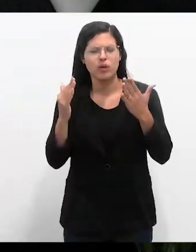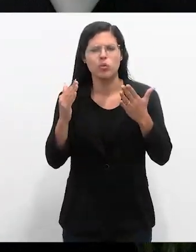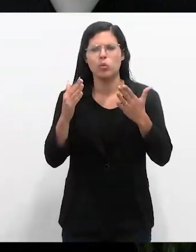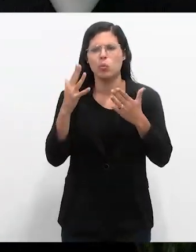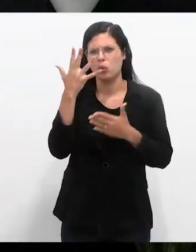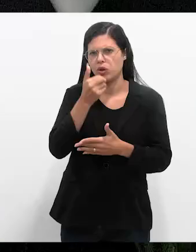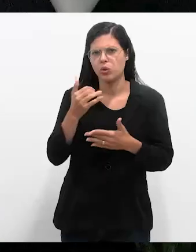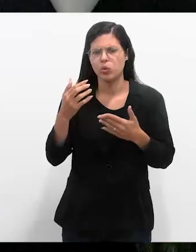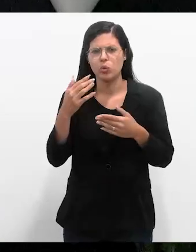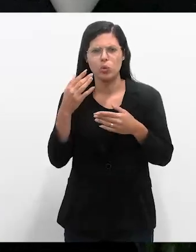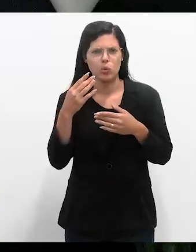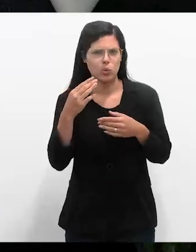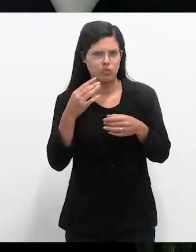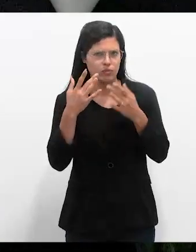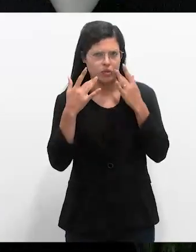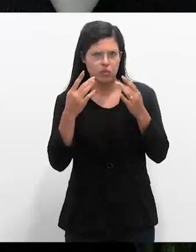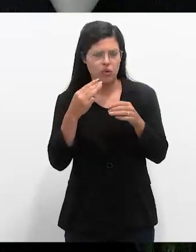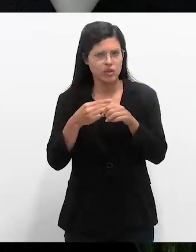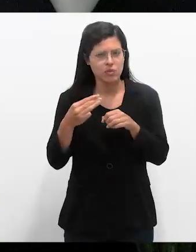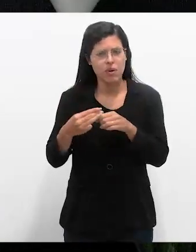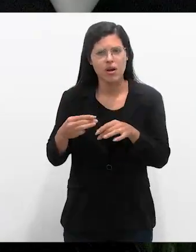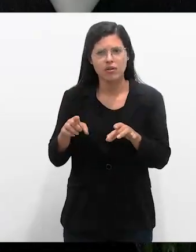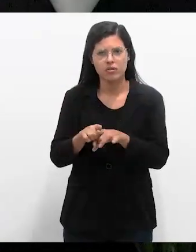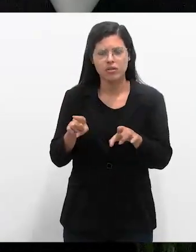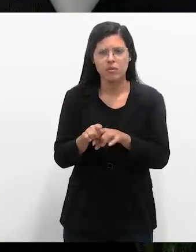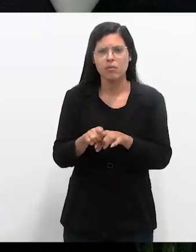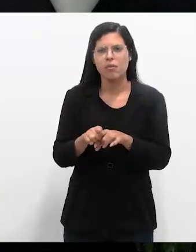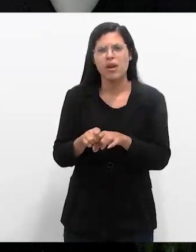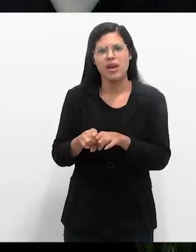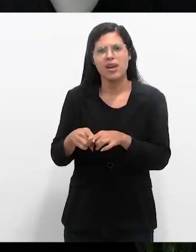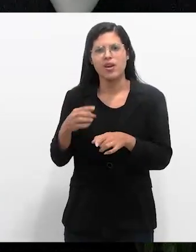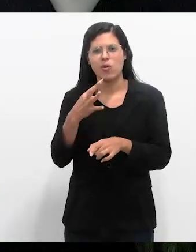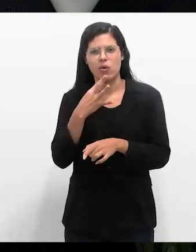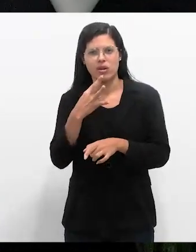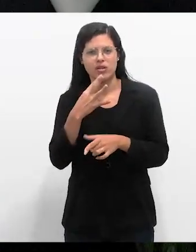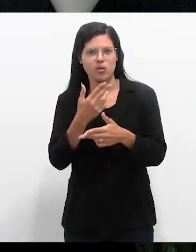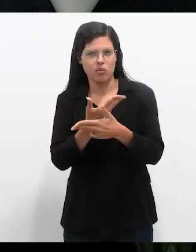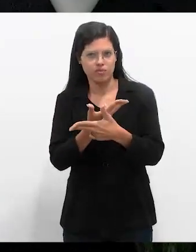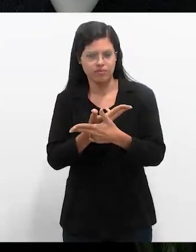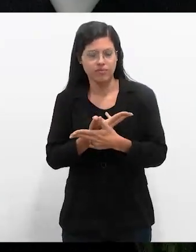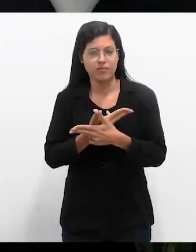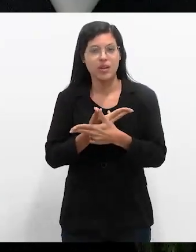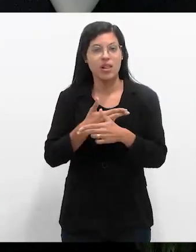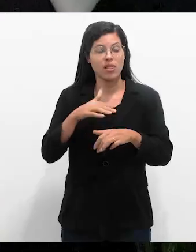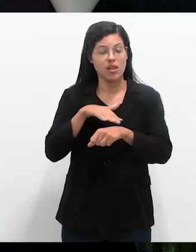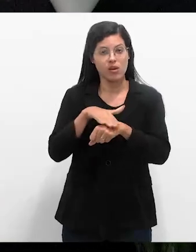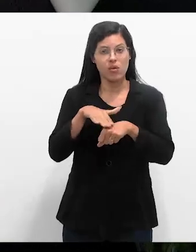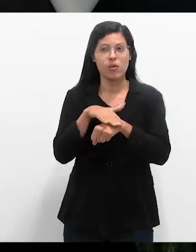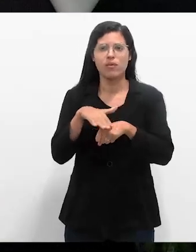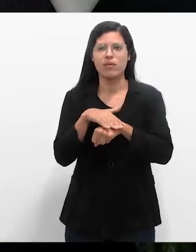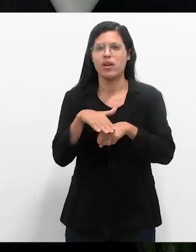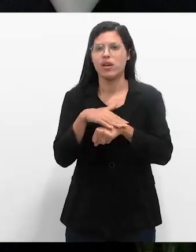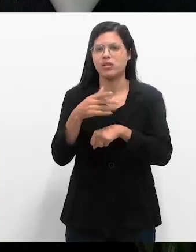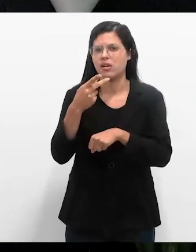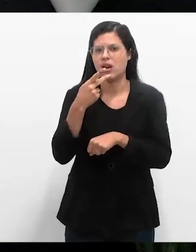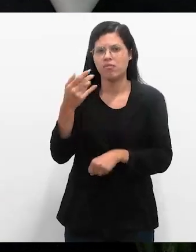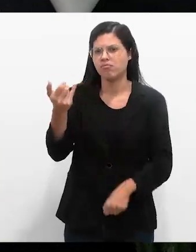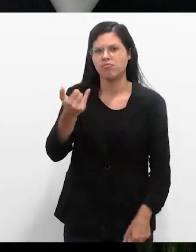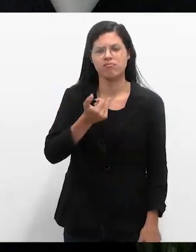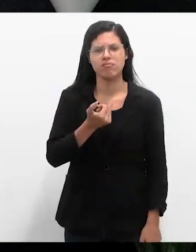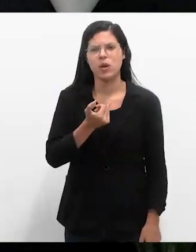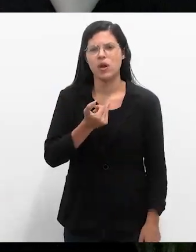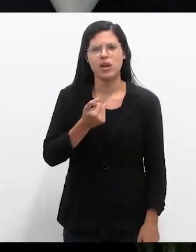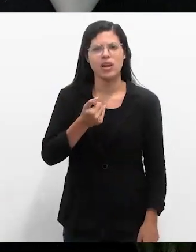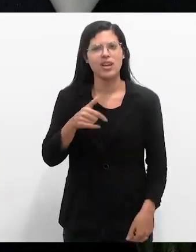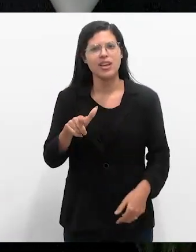levei ele para conhecer o Cristo Redentor. Eis que no meio da conversa ele me diz que ele